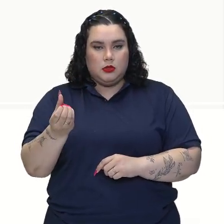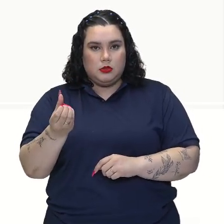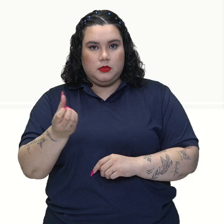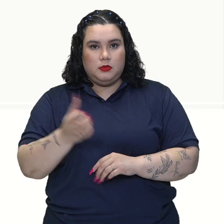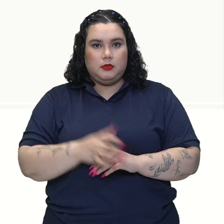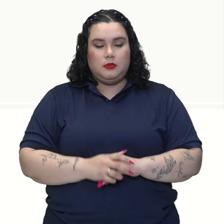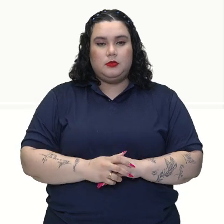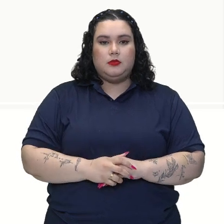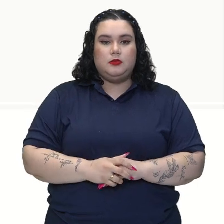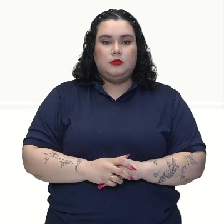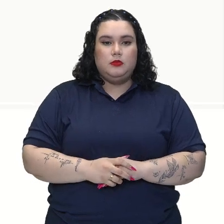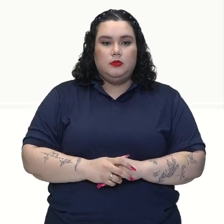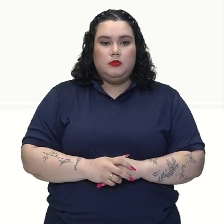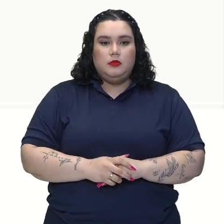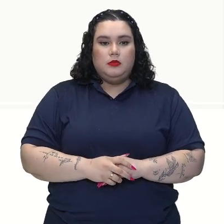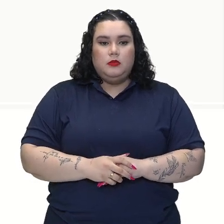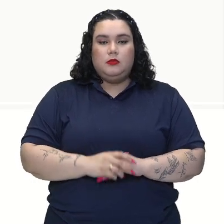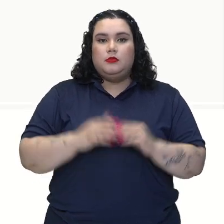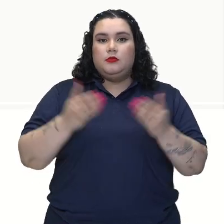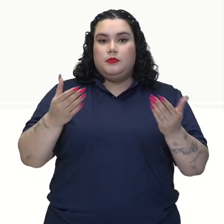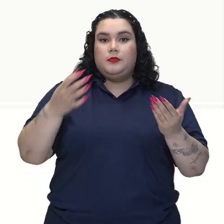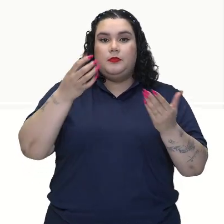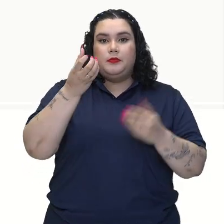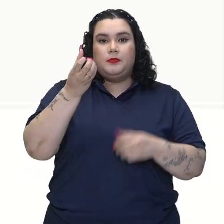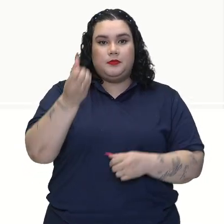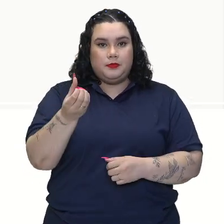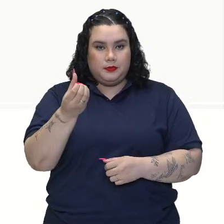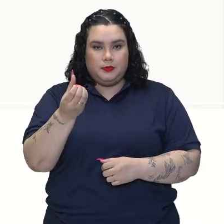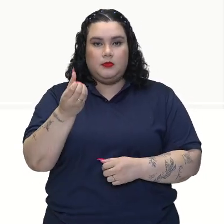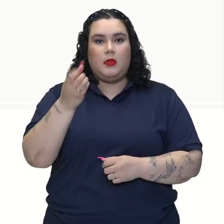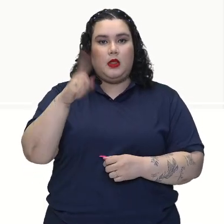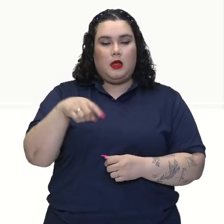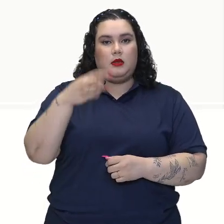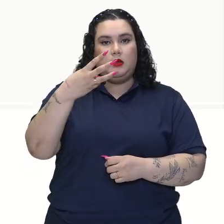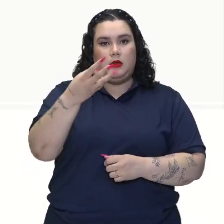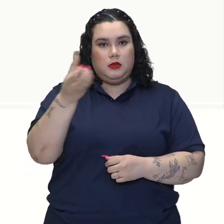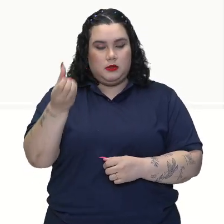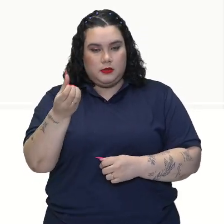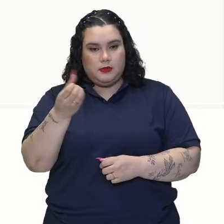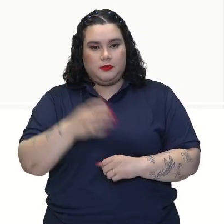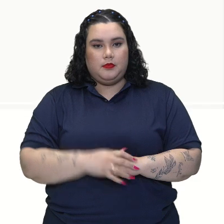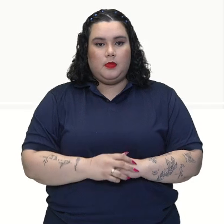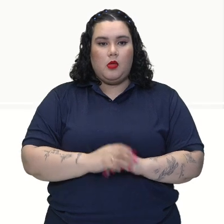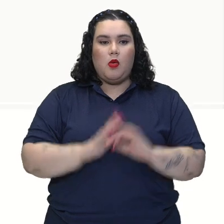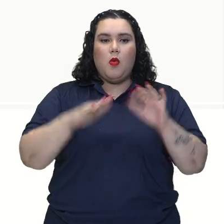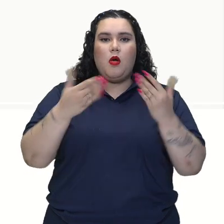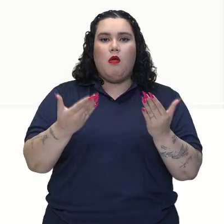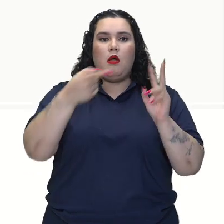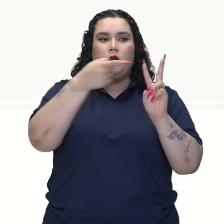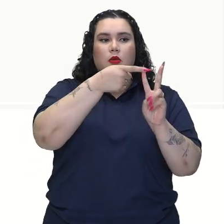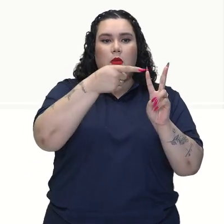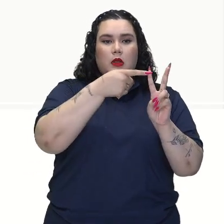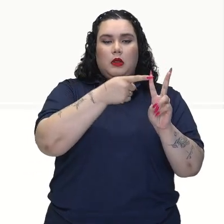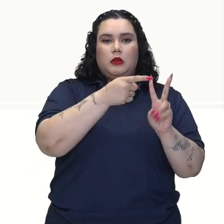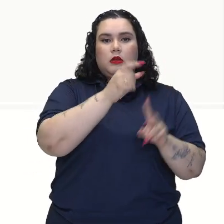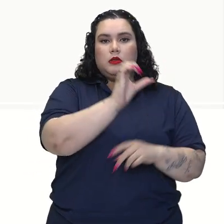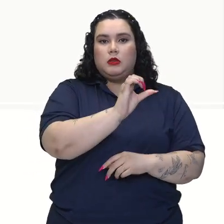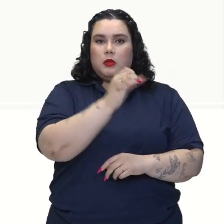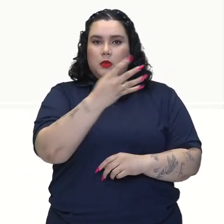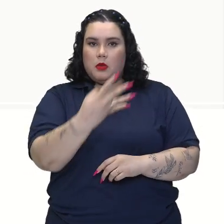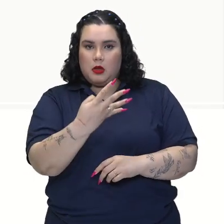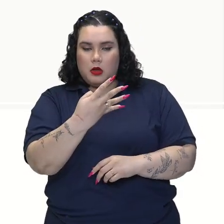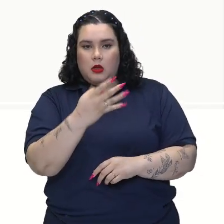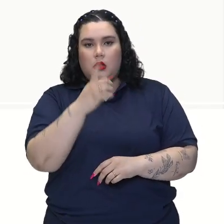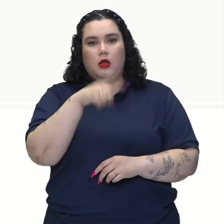Beleza. O 6 é 36. O 7, 7 vezes 7, 49. O 8, 8 vezes